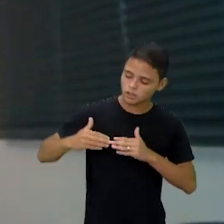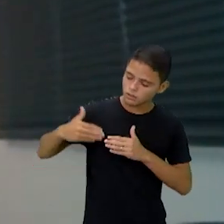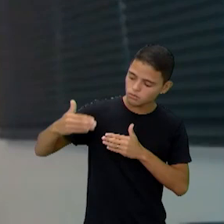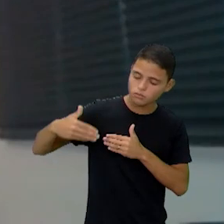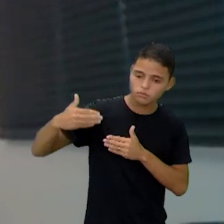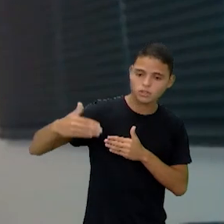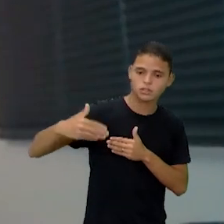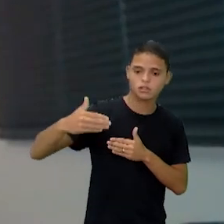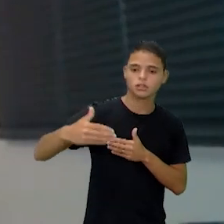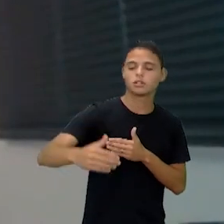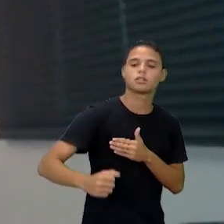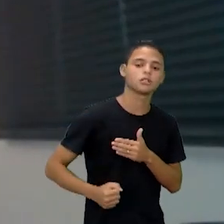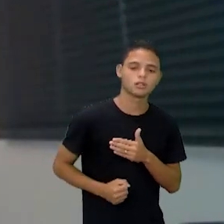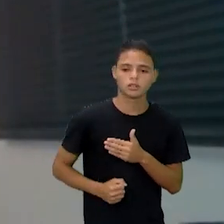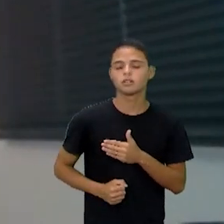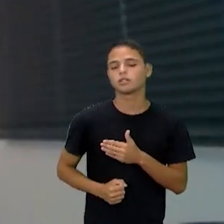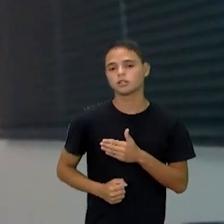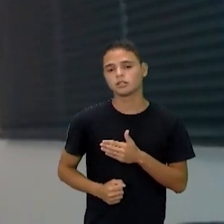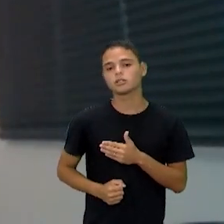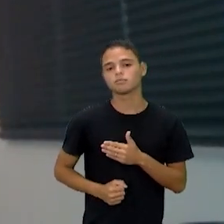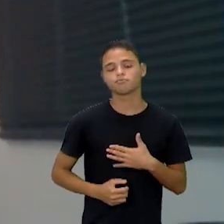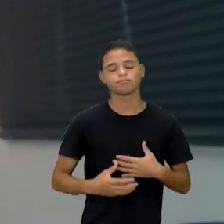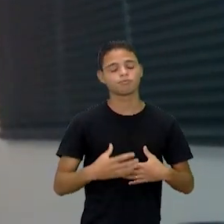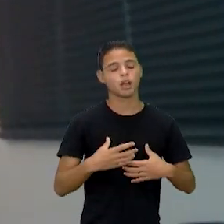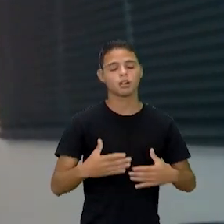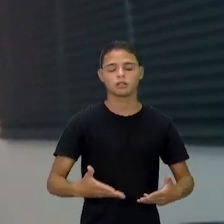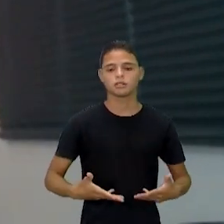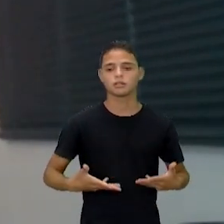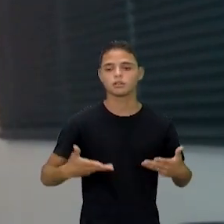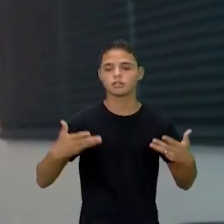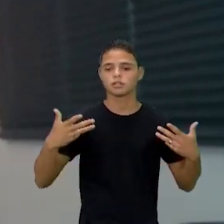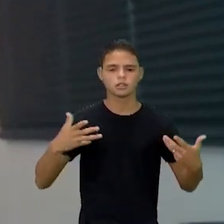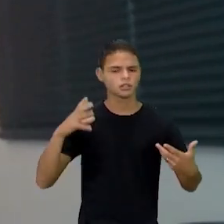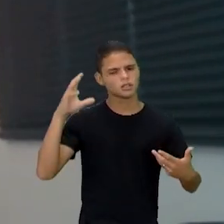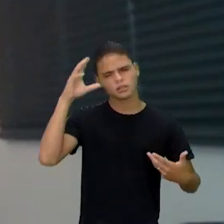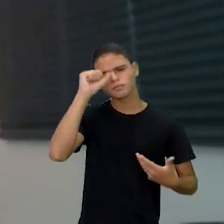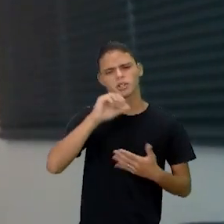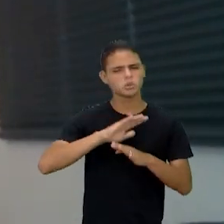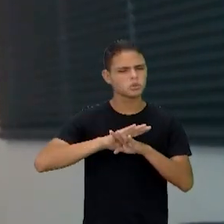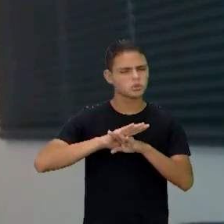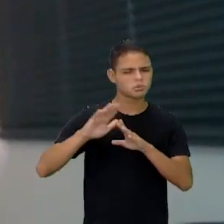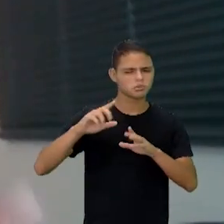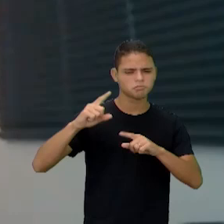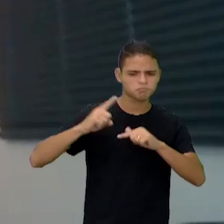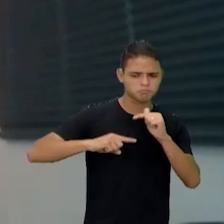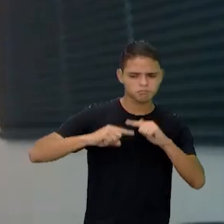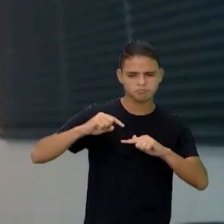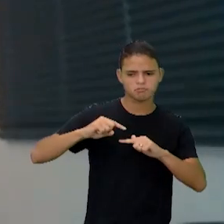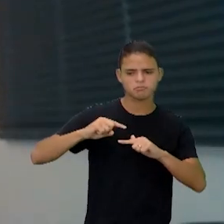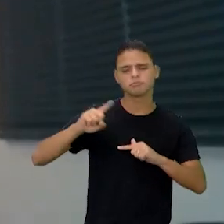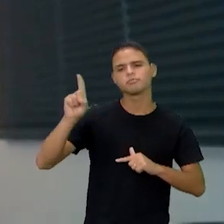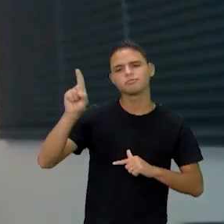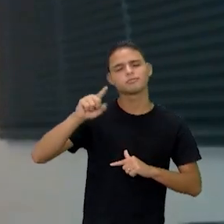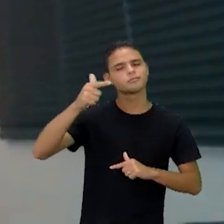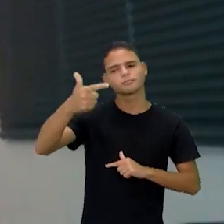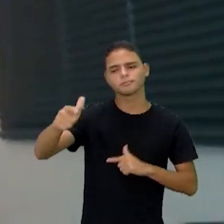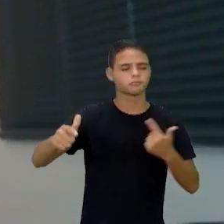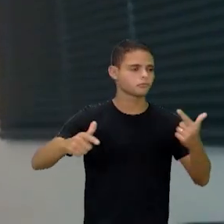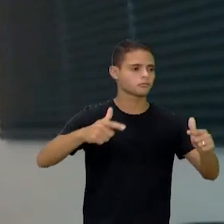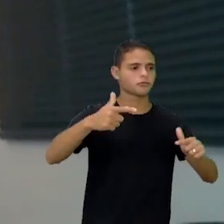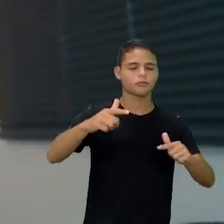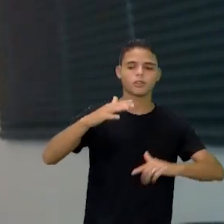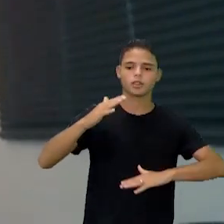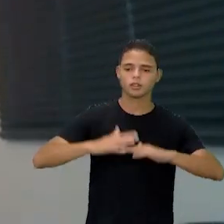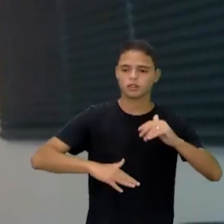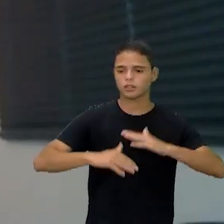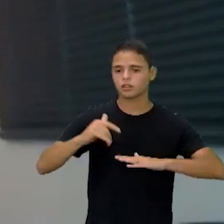desenvolvendo. Então, essa é a riqueza do enriquecimento curricular. Eu não aprendo só conteúdo, mas eu aprendo outras habilidades que